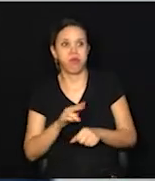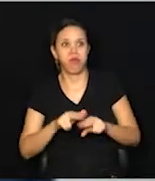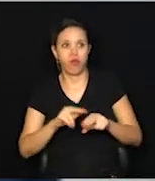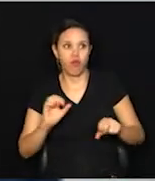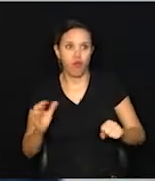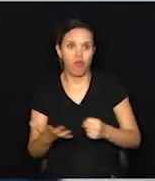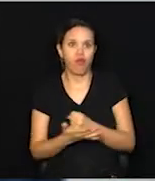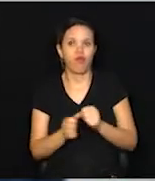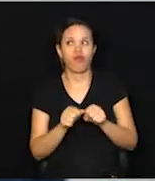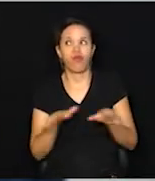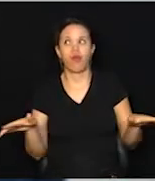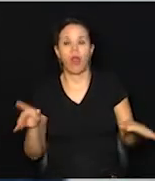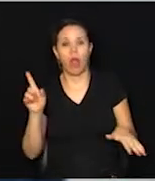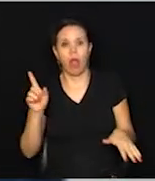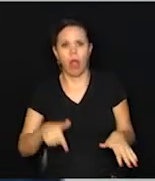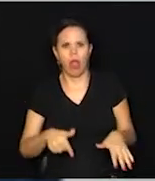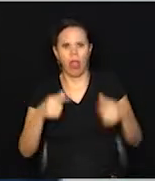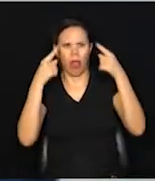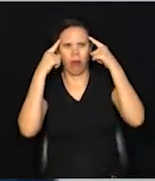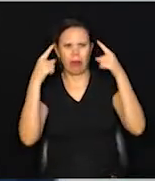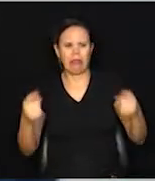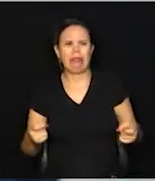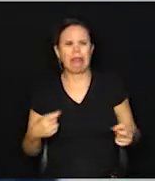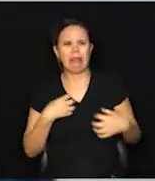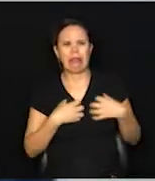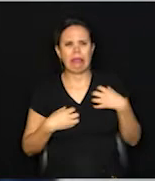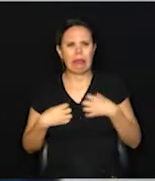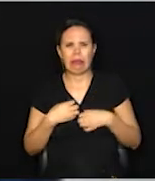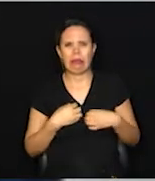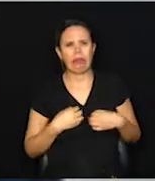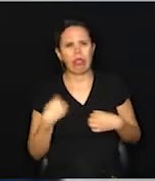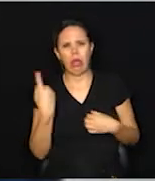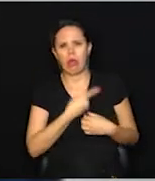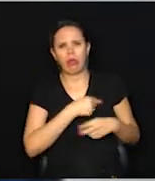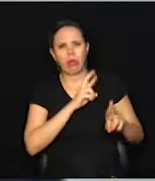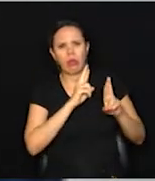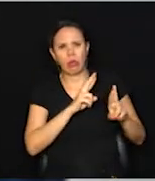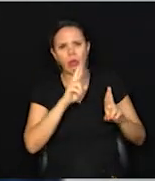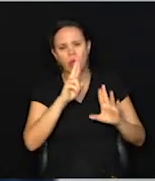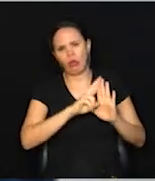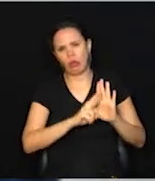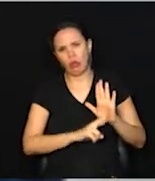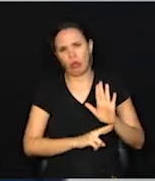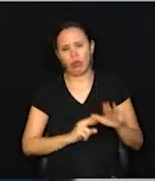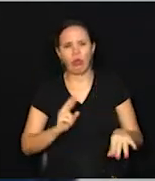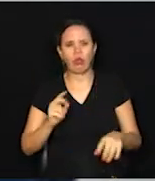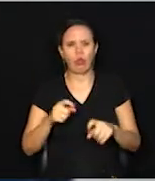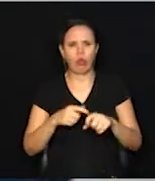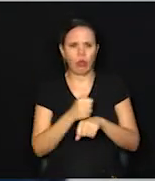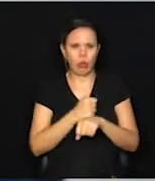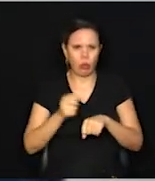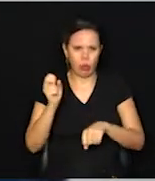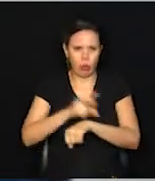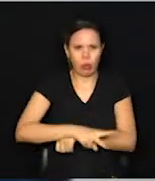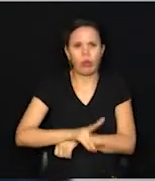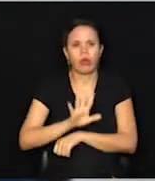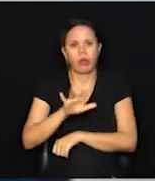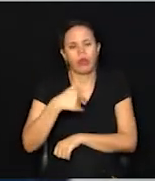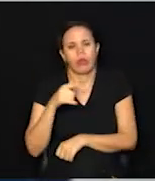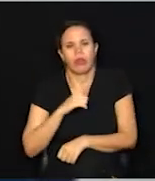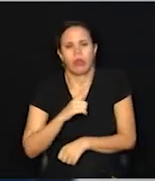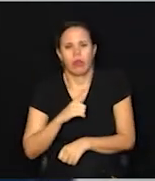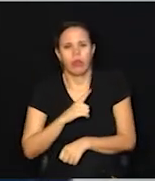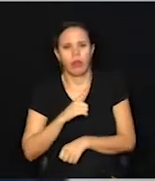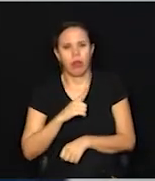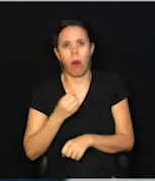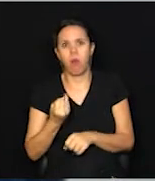alguma coisa absolutamente violenta. Esperávamos, baseado nos critérios dos infectologistas, iria ter uma, não sei se é onda,